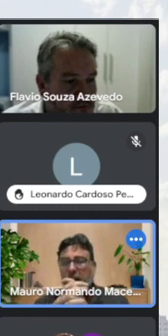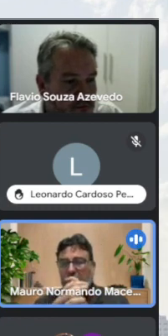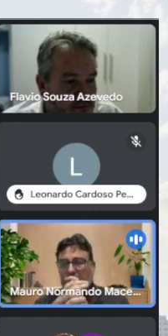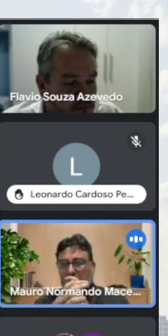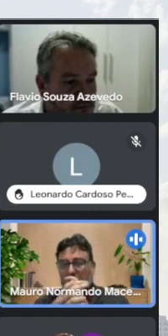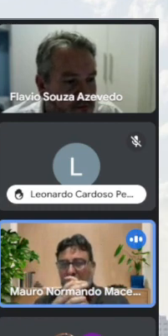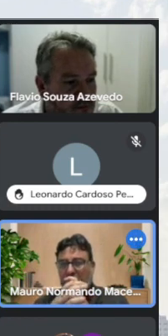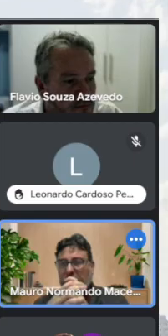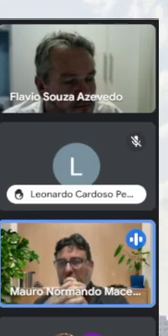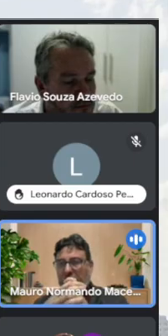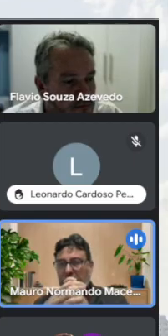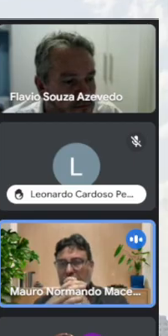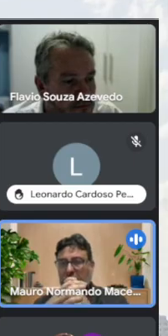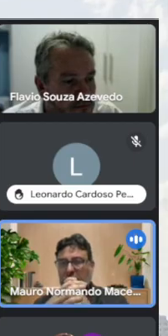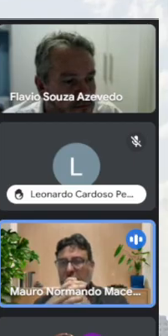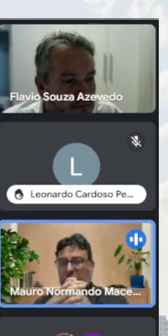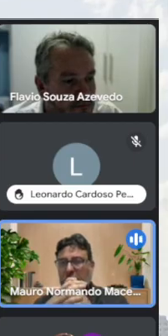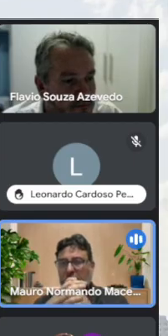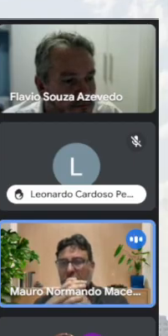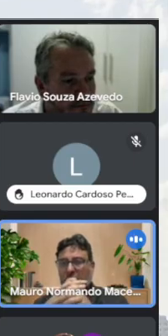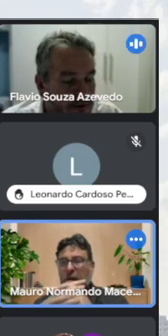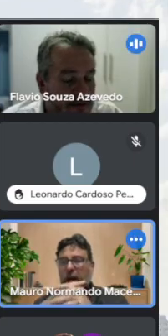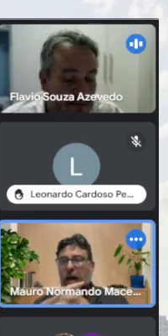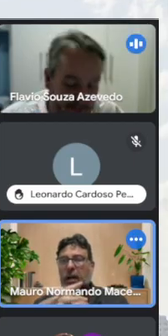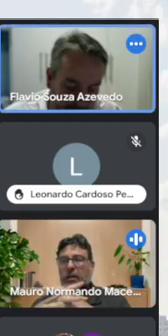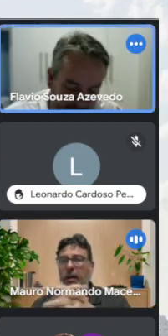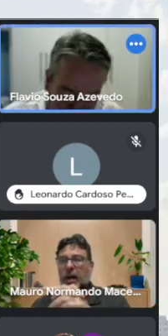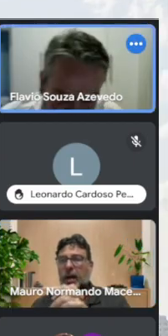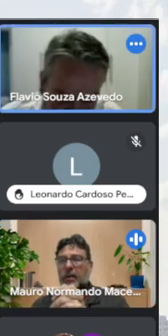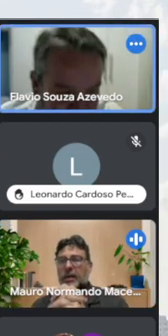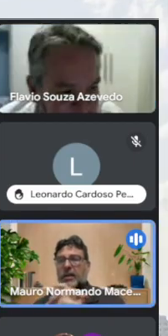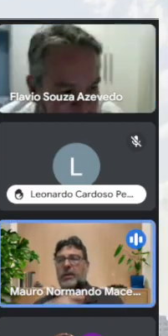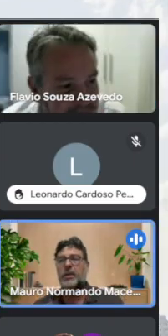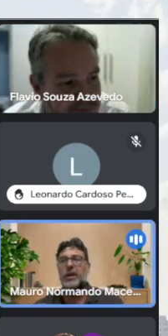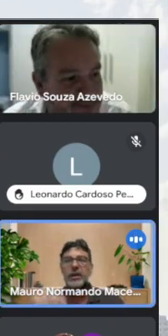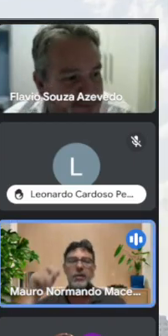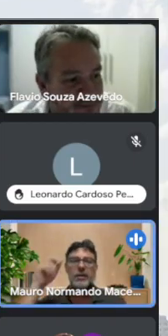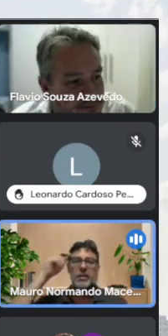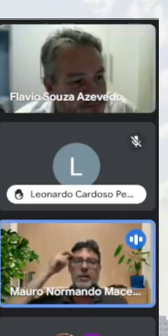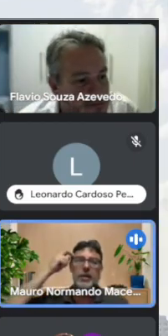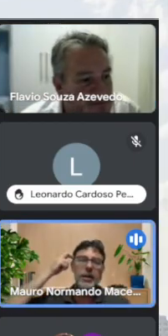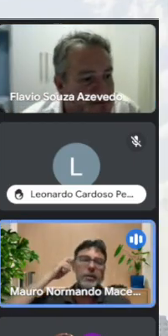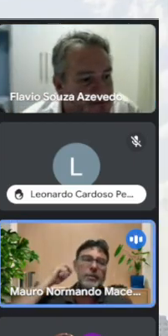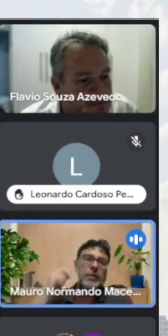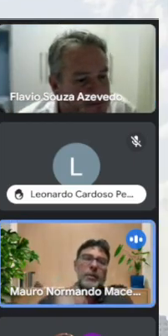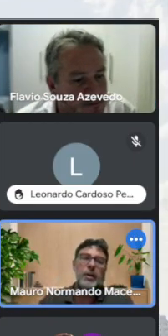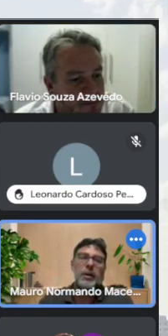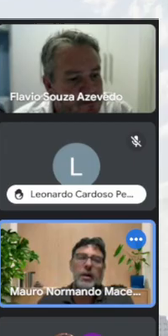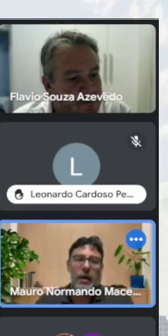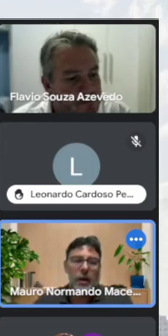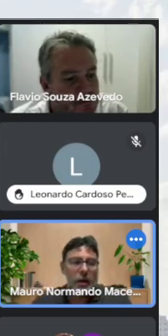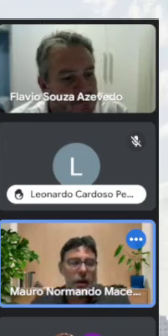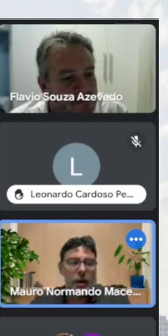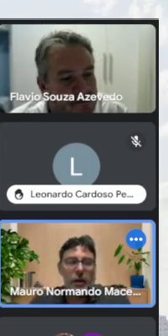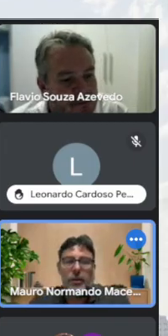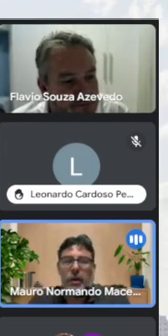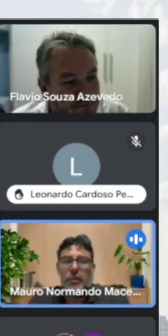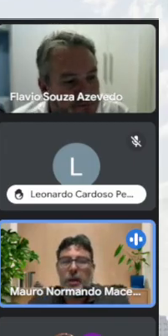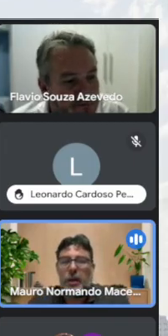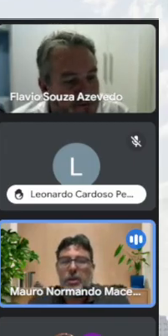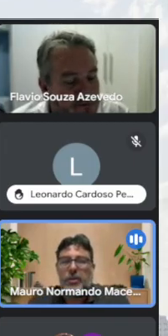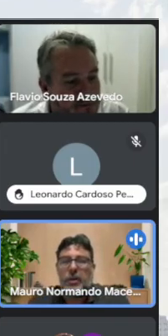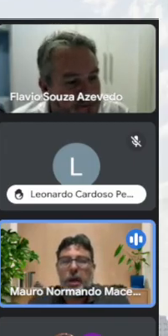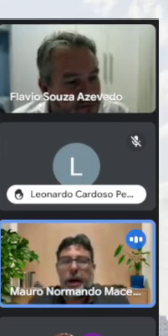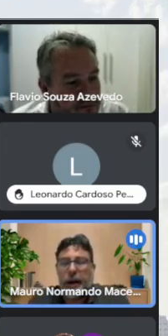alunos daqui de arquitetura, sabe? É mesmo? Da graduação, porque tem uma disciplina que